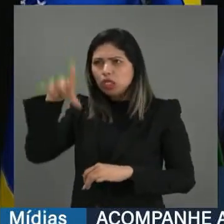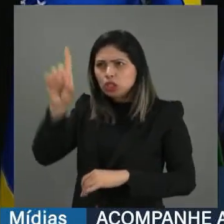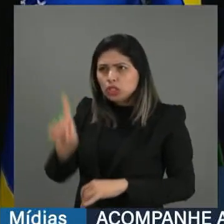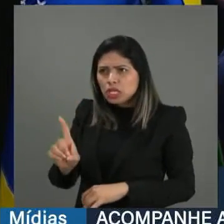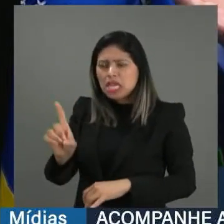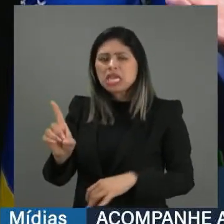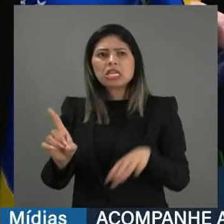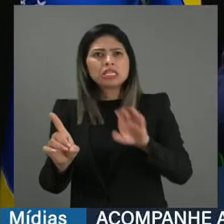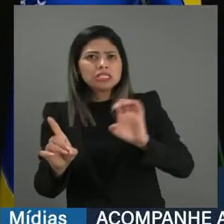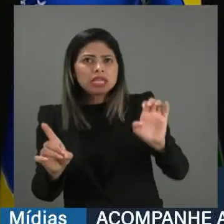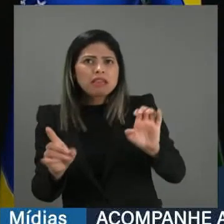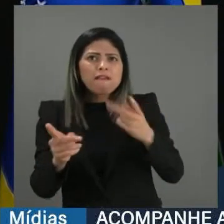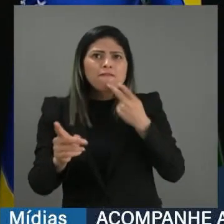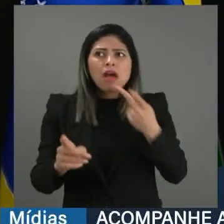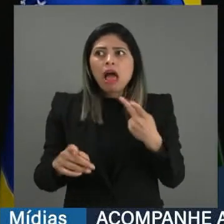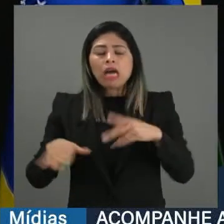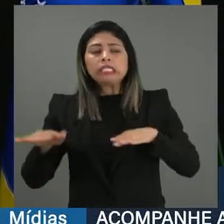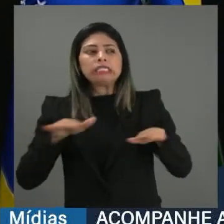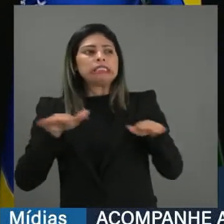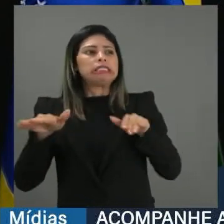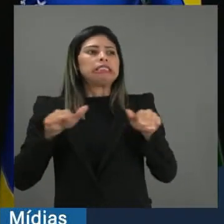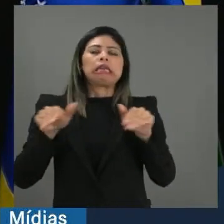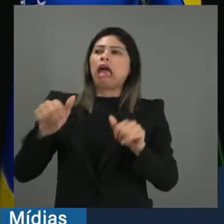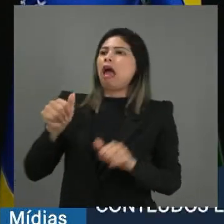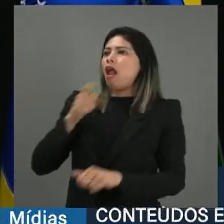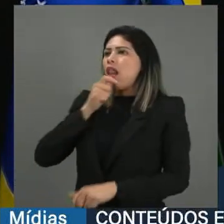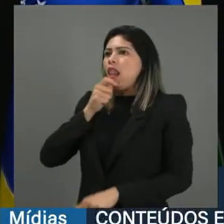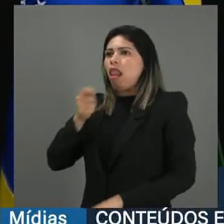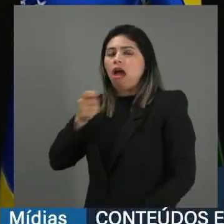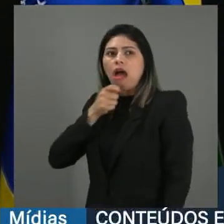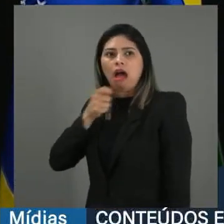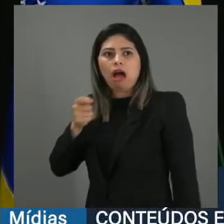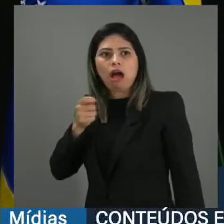os conservadores, para dar entrevista, porque